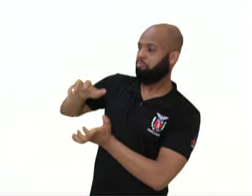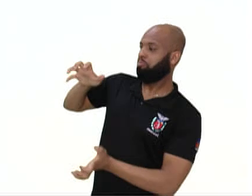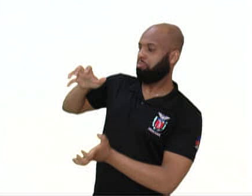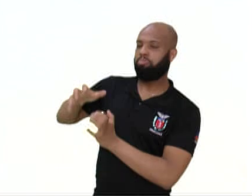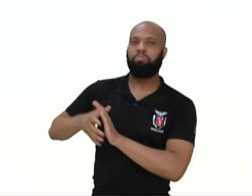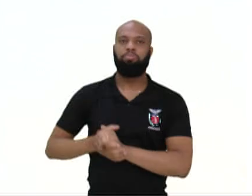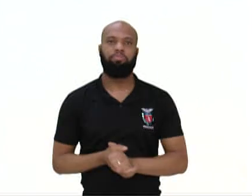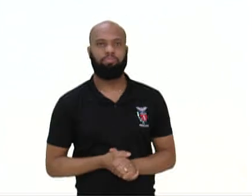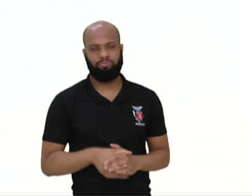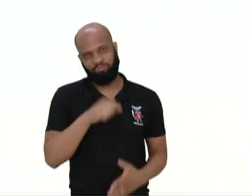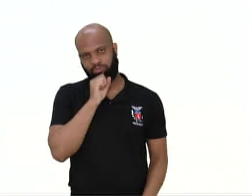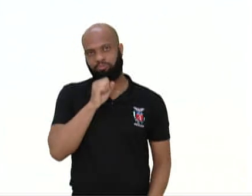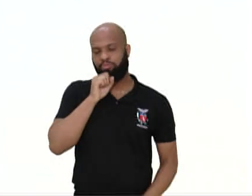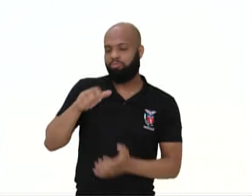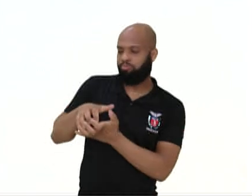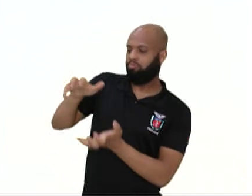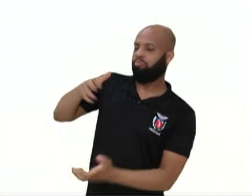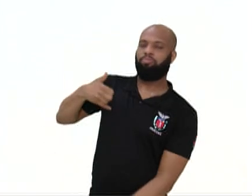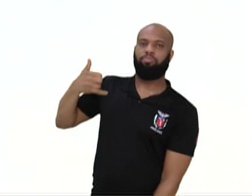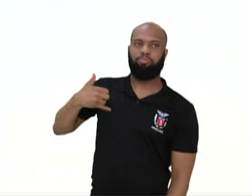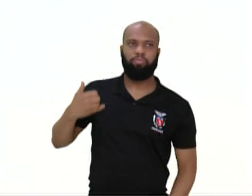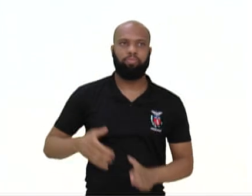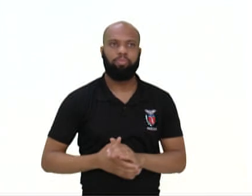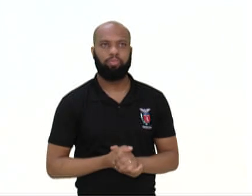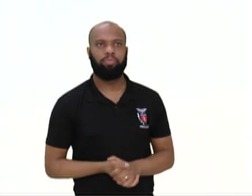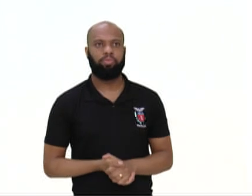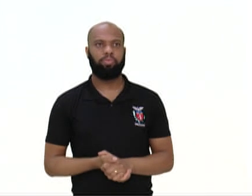à vejez ou à velhice.